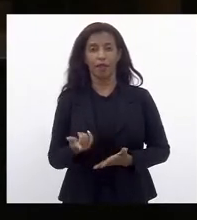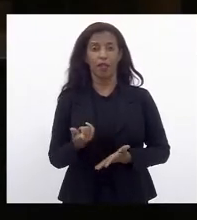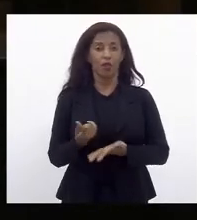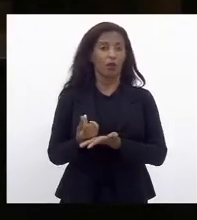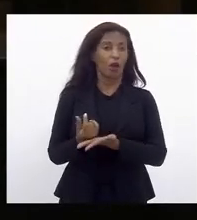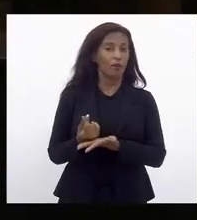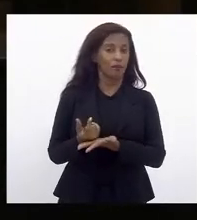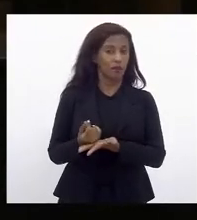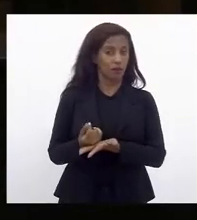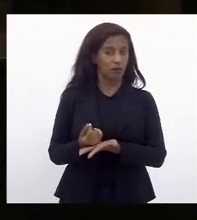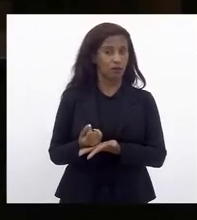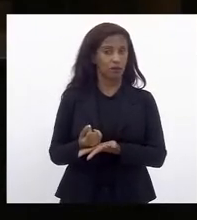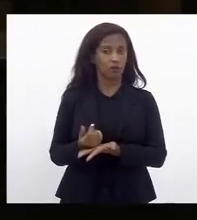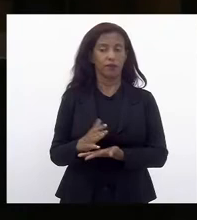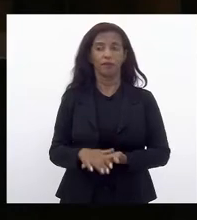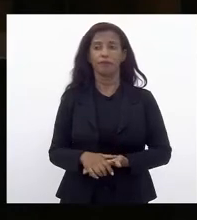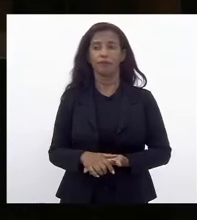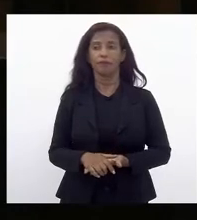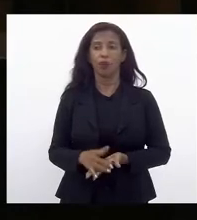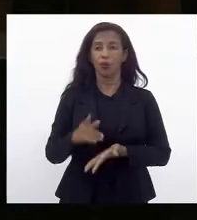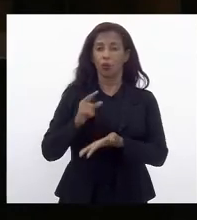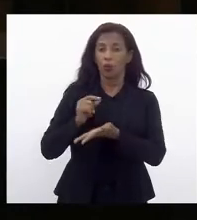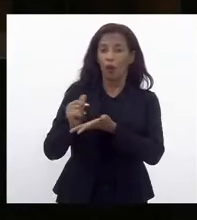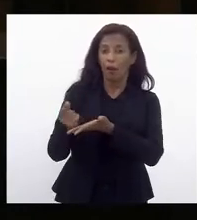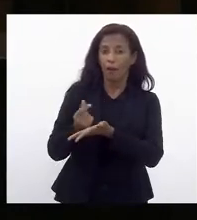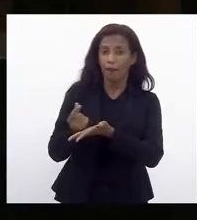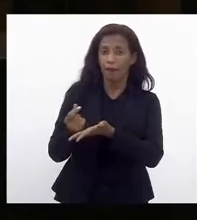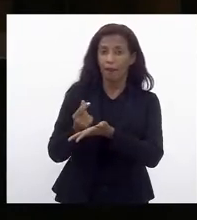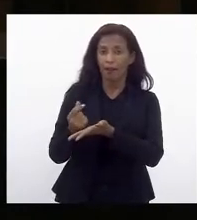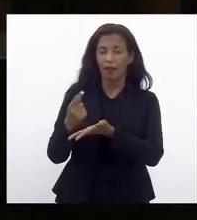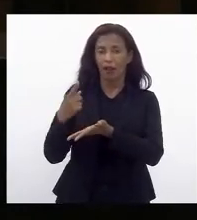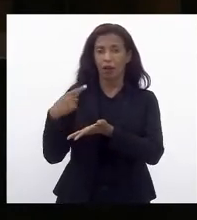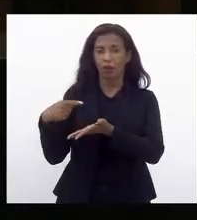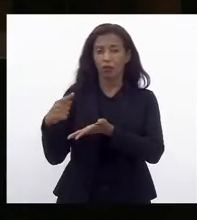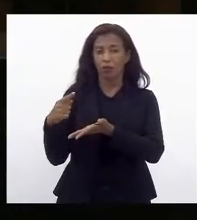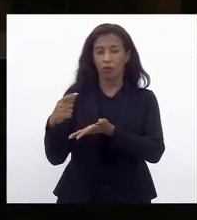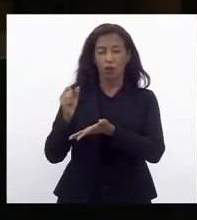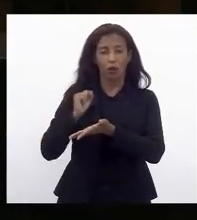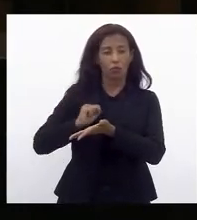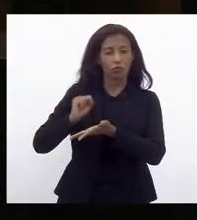capital. O capital, na sua ânsia